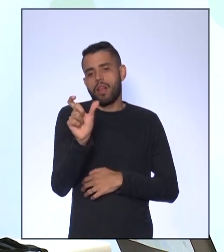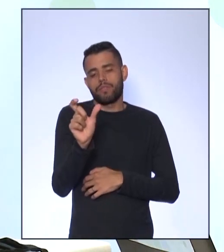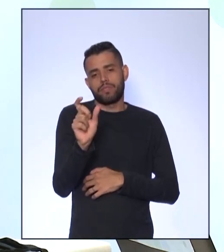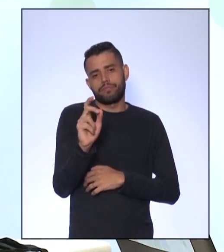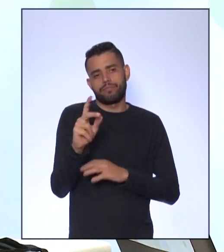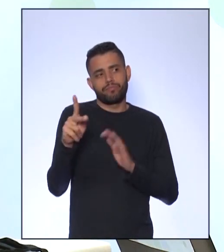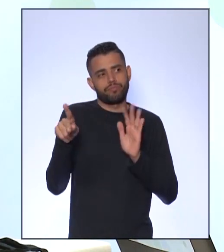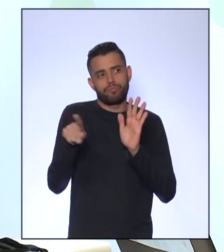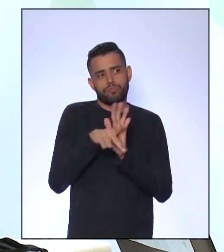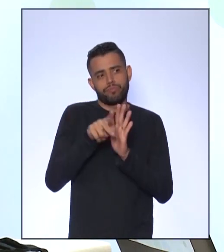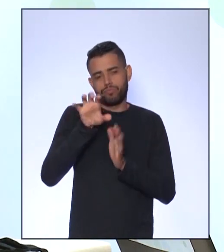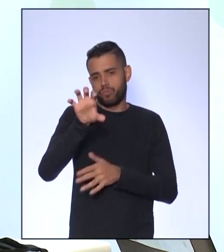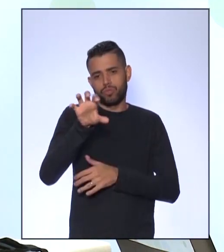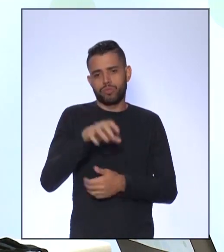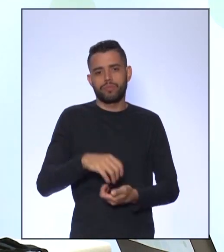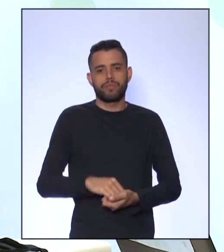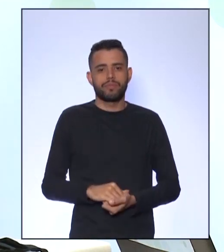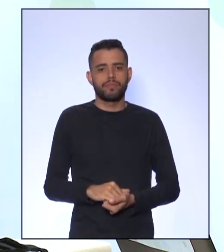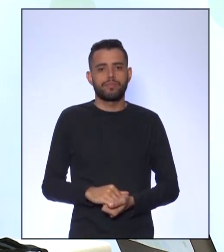forma.